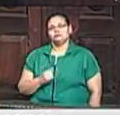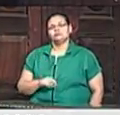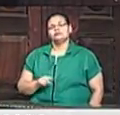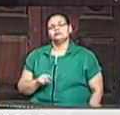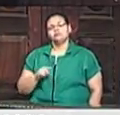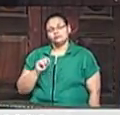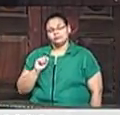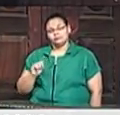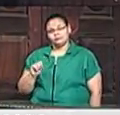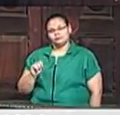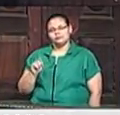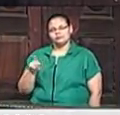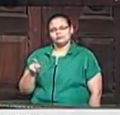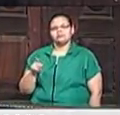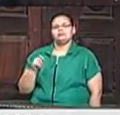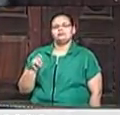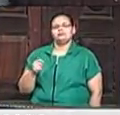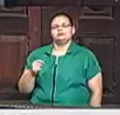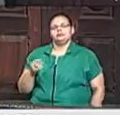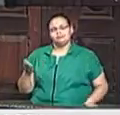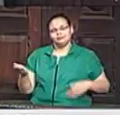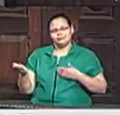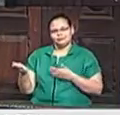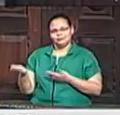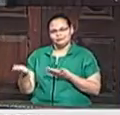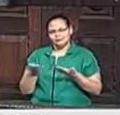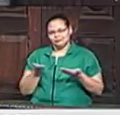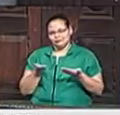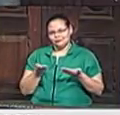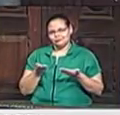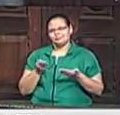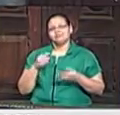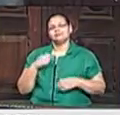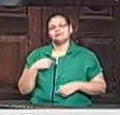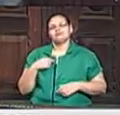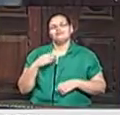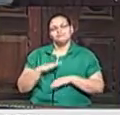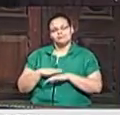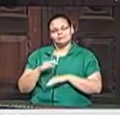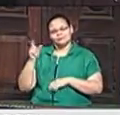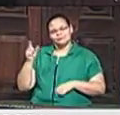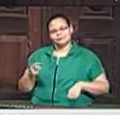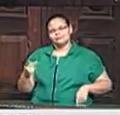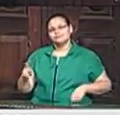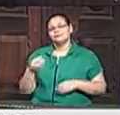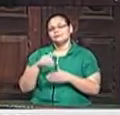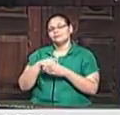ao ser convocado para manifestar o voto,